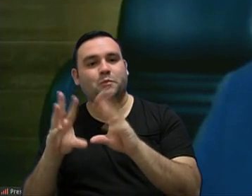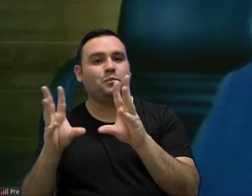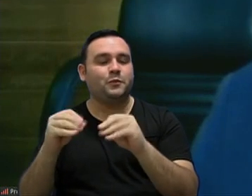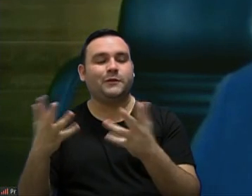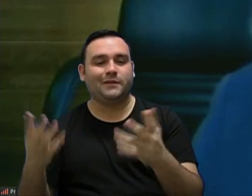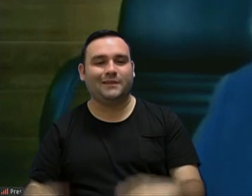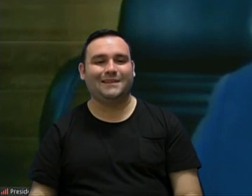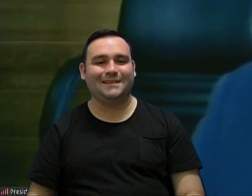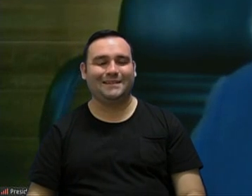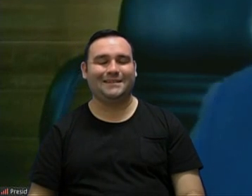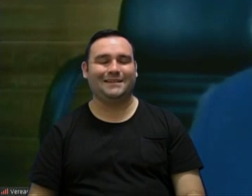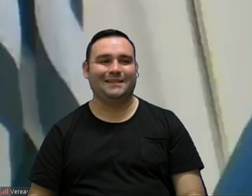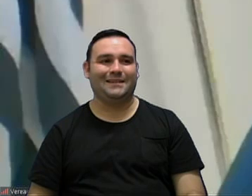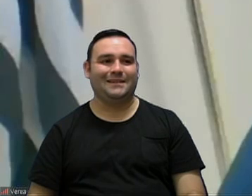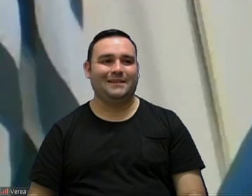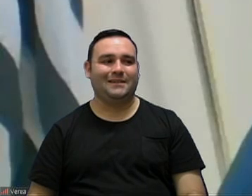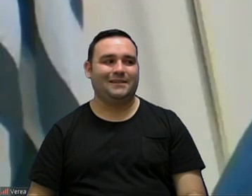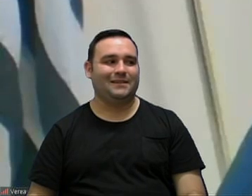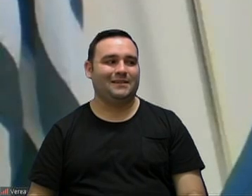Martinez. Então,